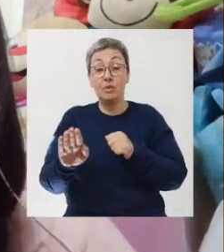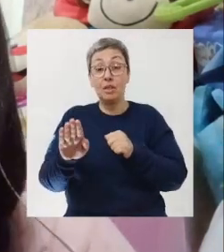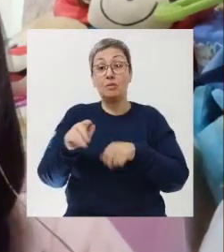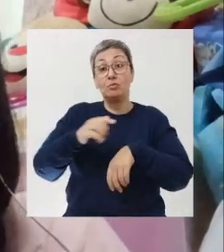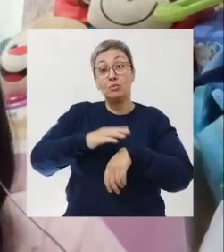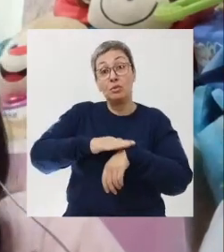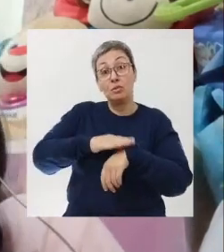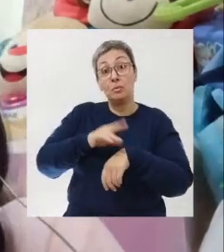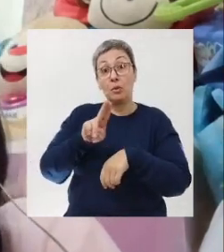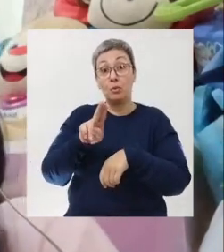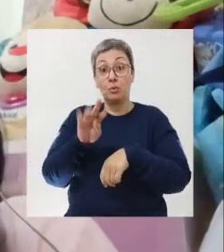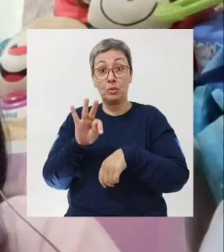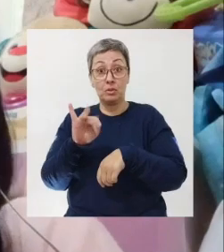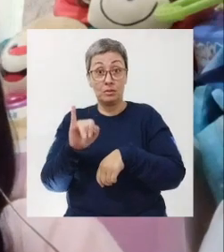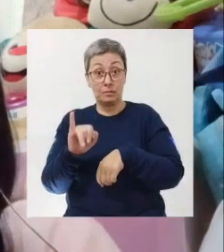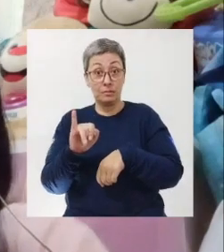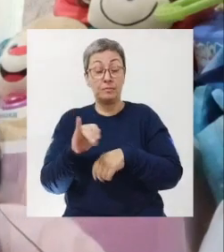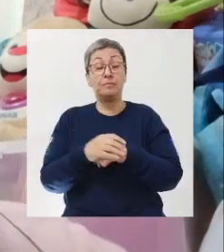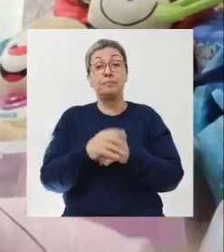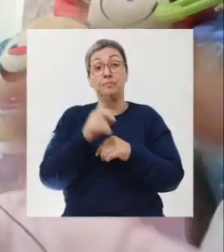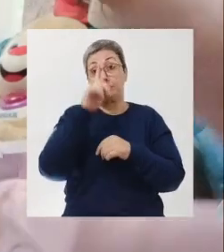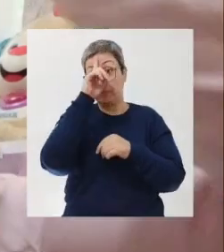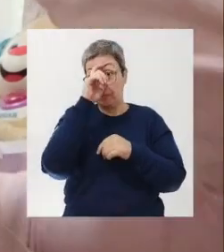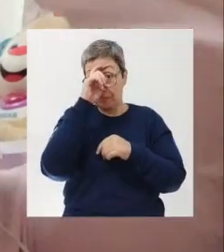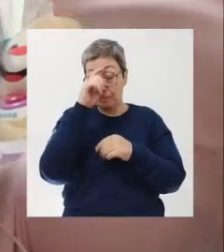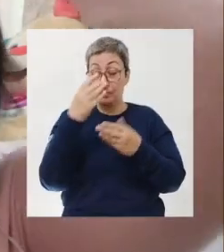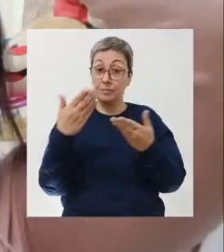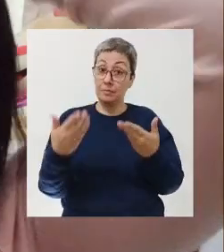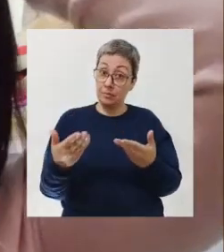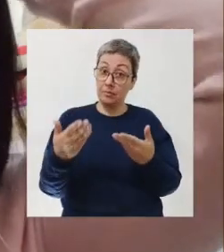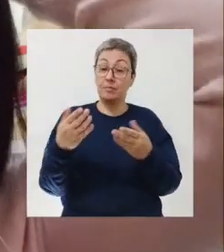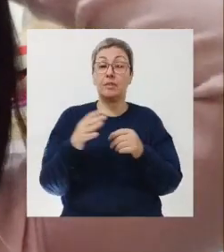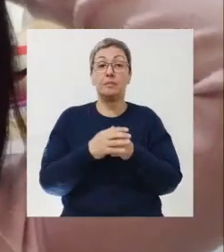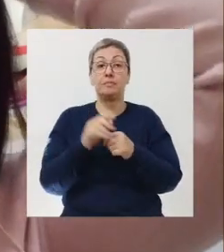então eles ficaram um tempo na UTI.